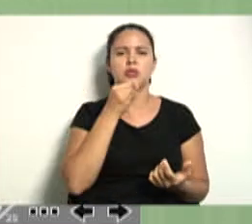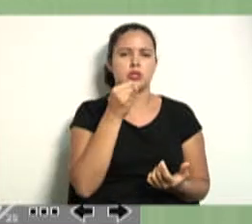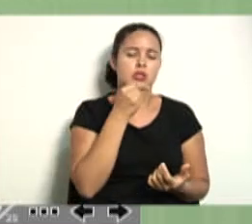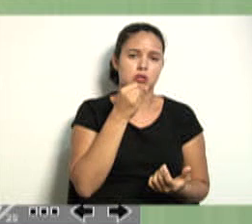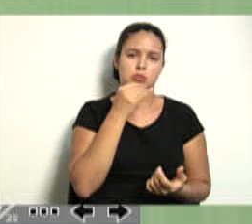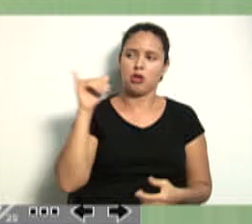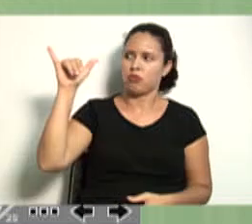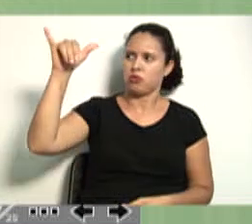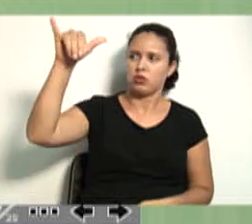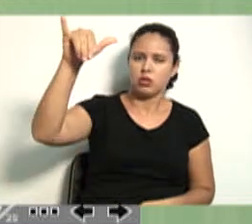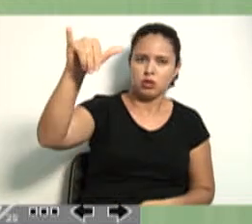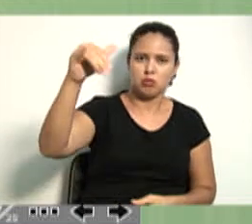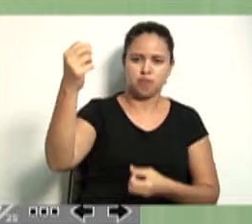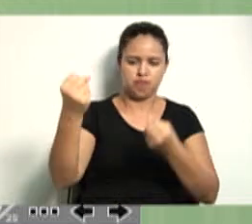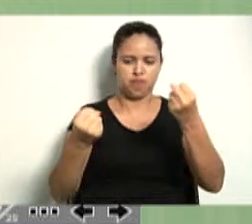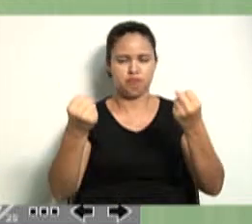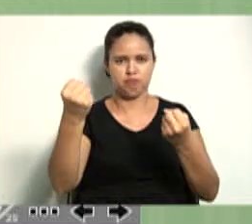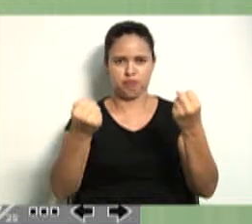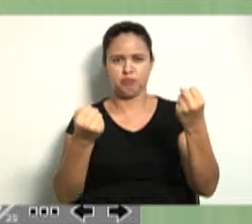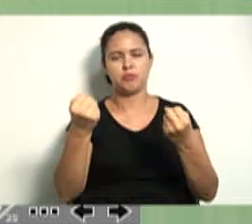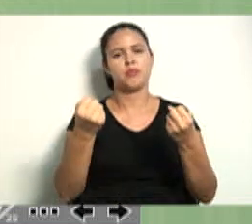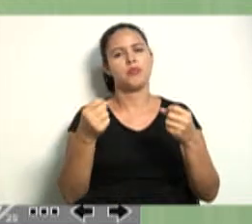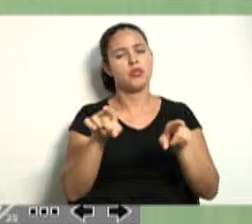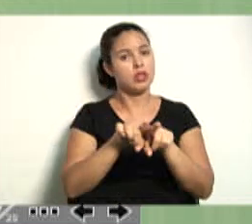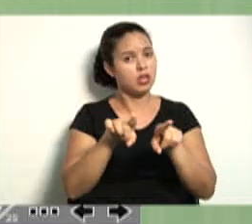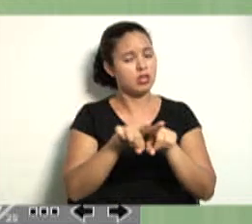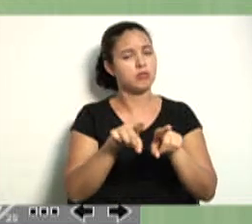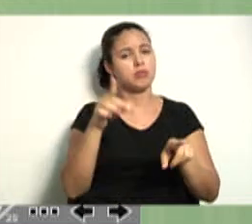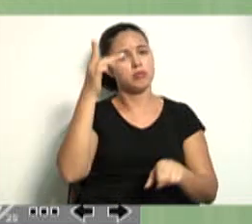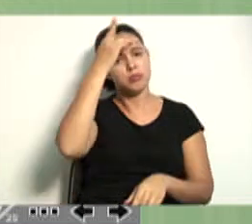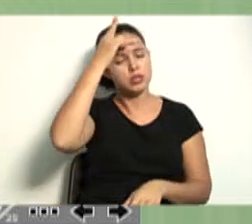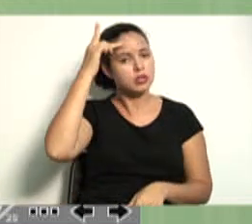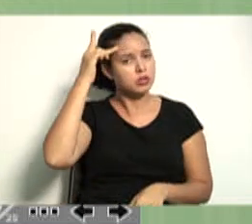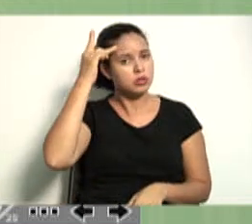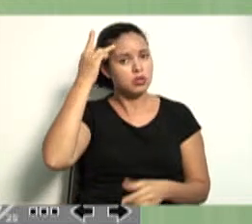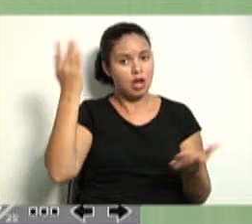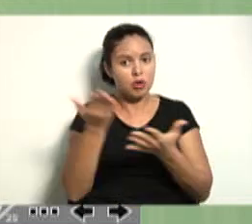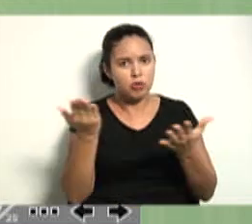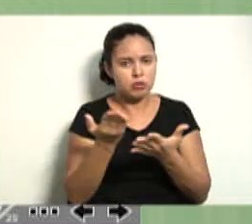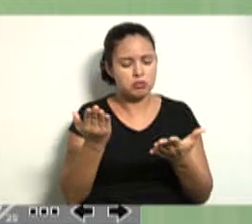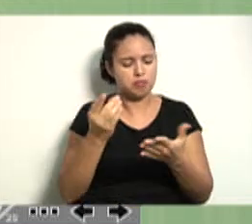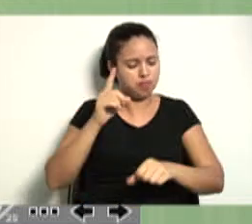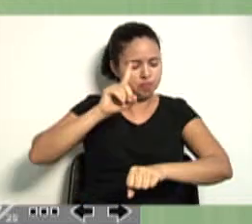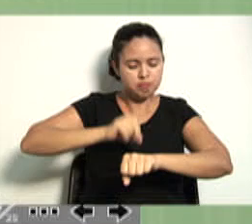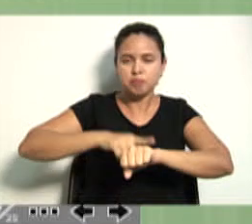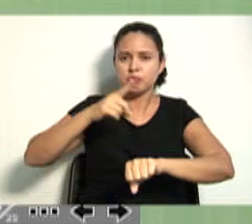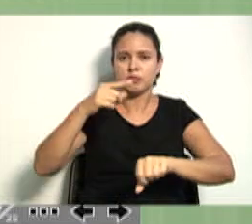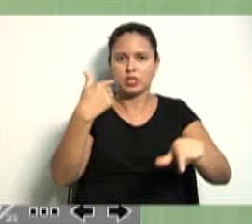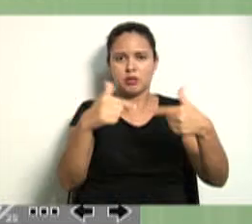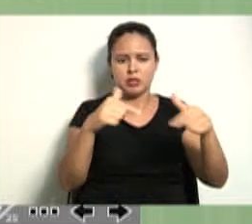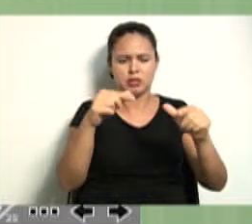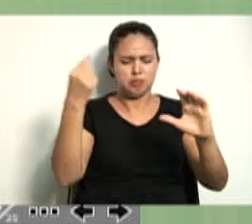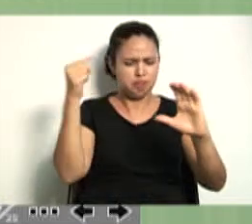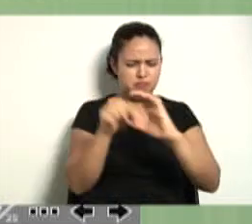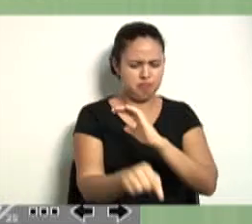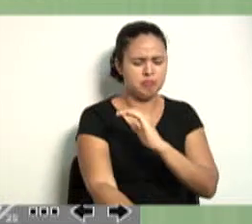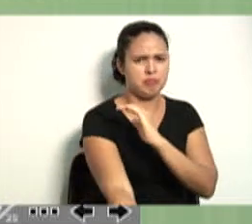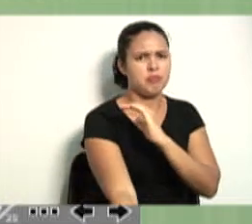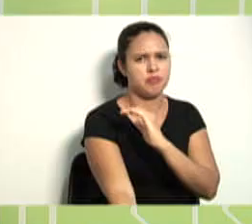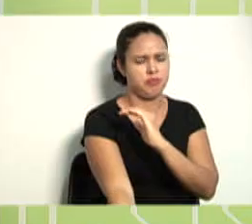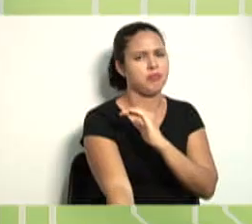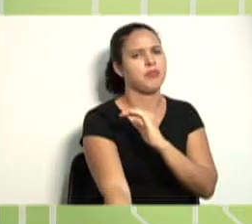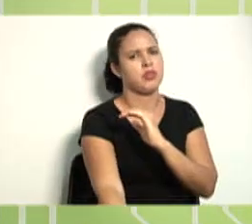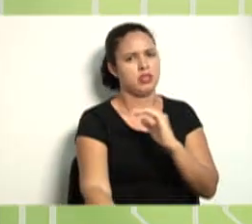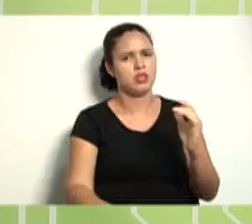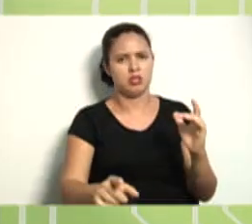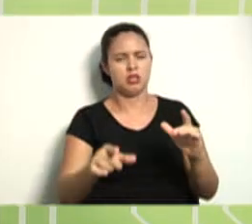voando lá nos ares, existem mineradores trabalhando lá no chão, existem petroleiros retirando petróleo do fundo